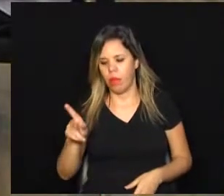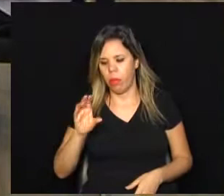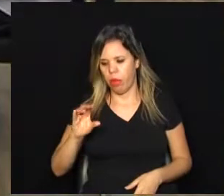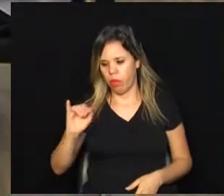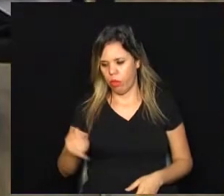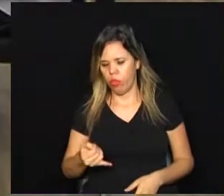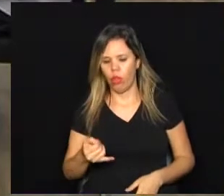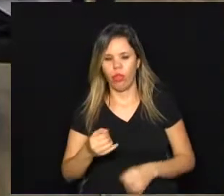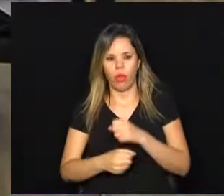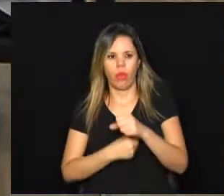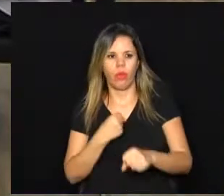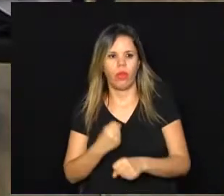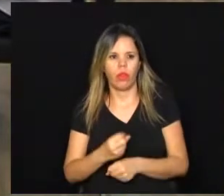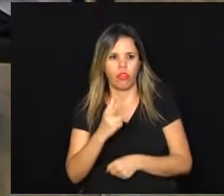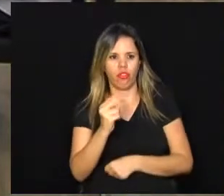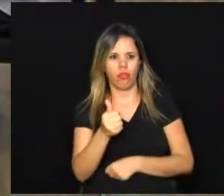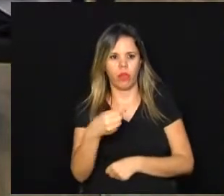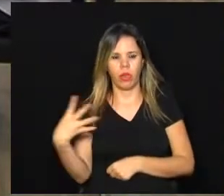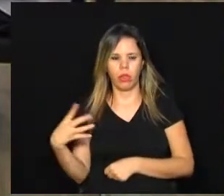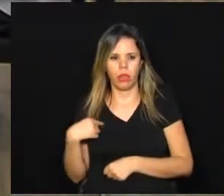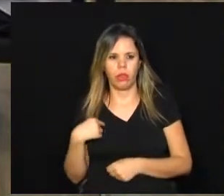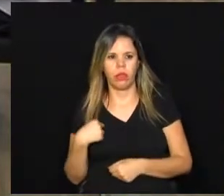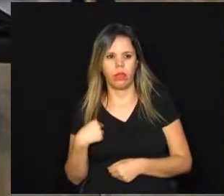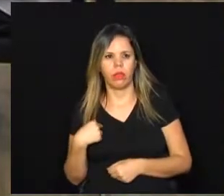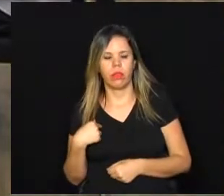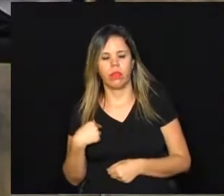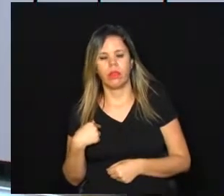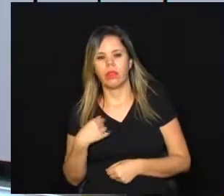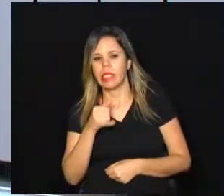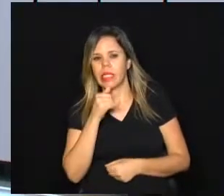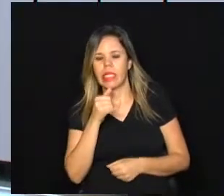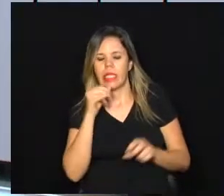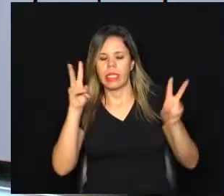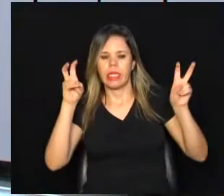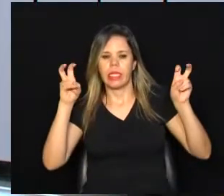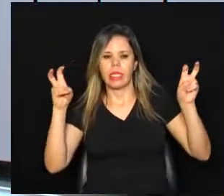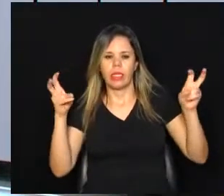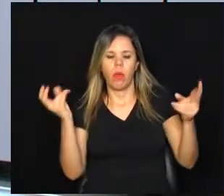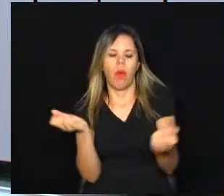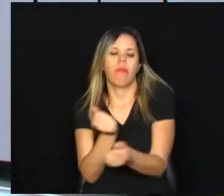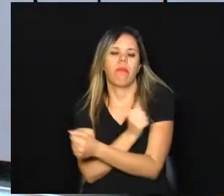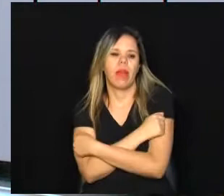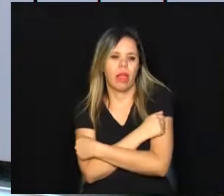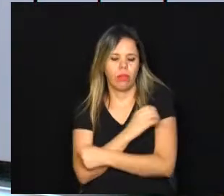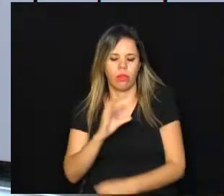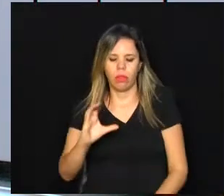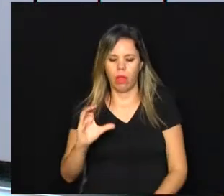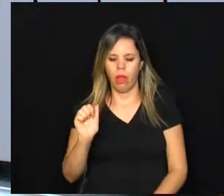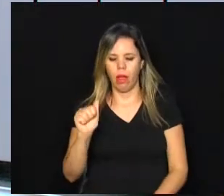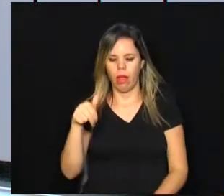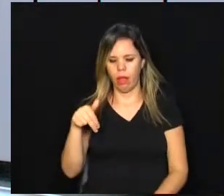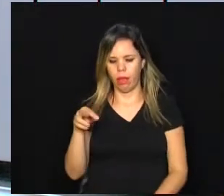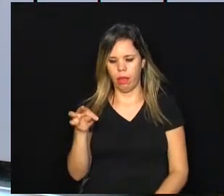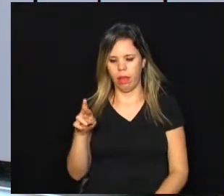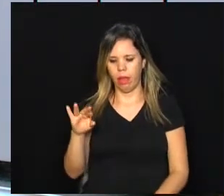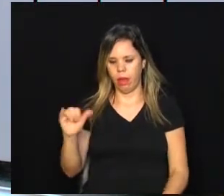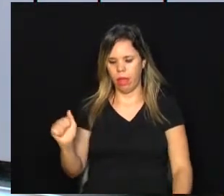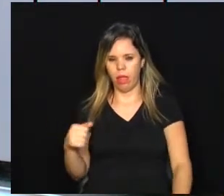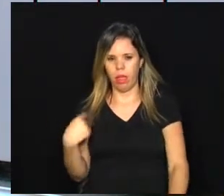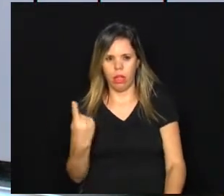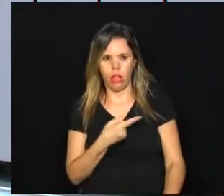2014, que chamou Salve o Cantareiro, sim, o Abraço do Cantareiro. Uhum. Sim. Nós mobilizamos todas as cidades da região e fizemos